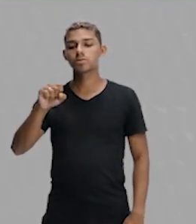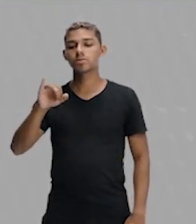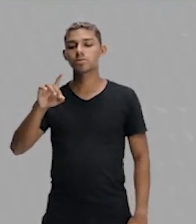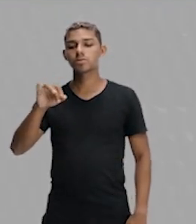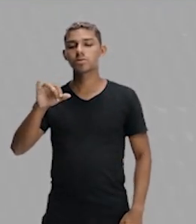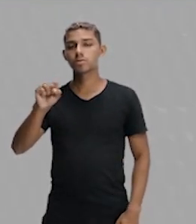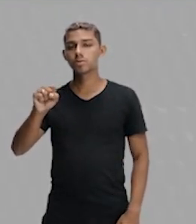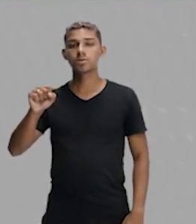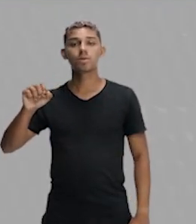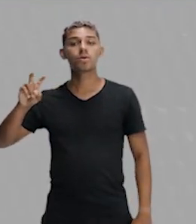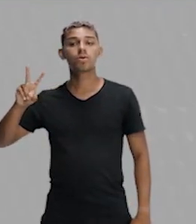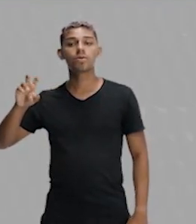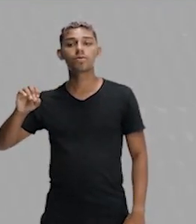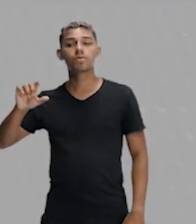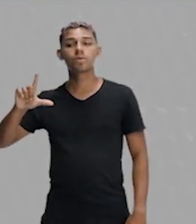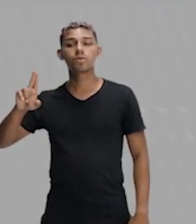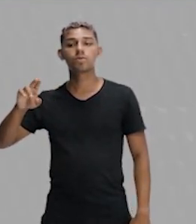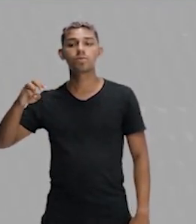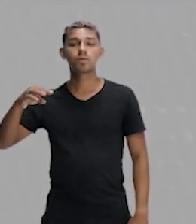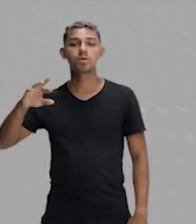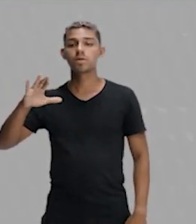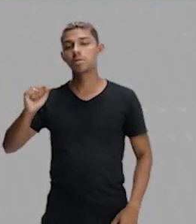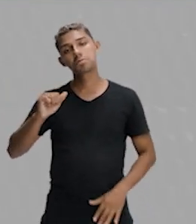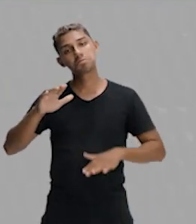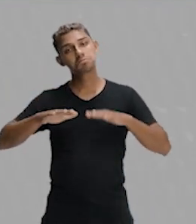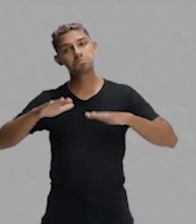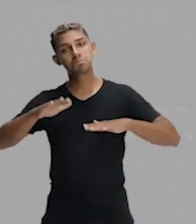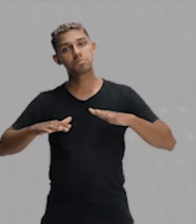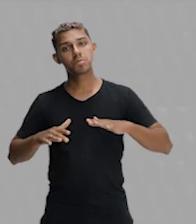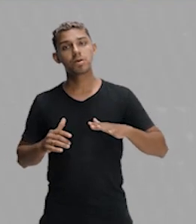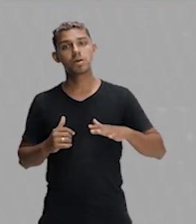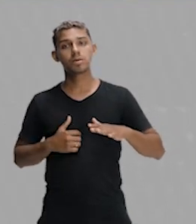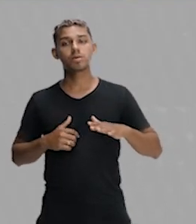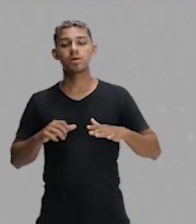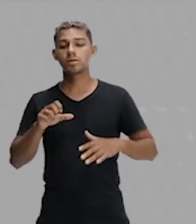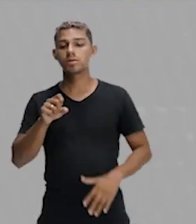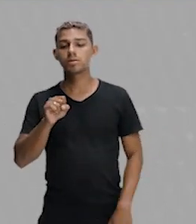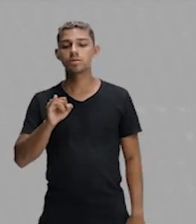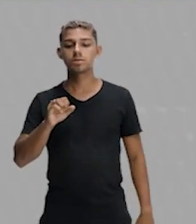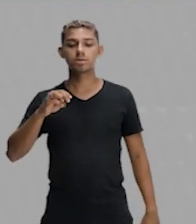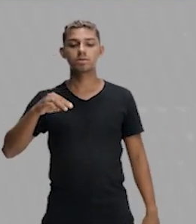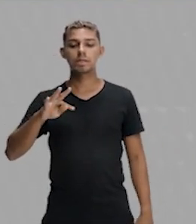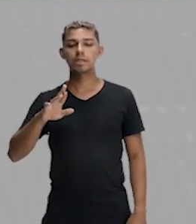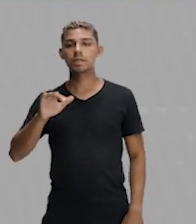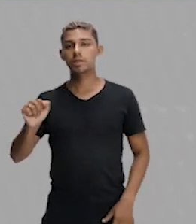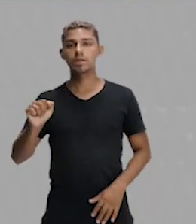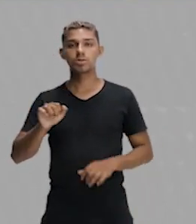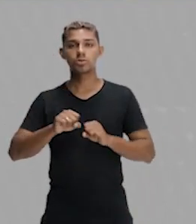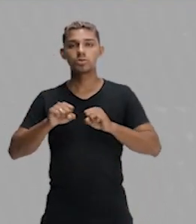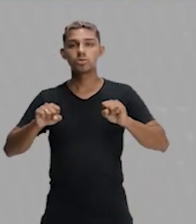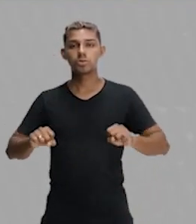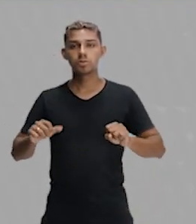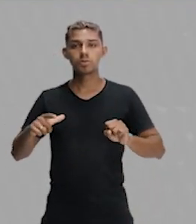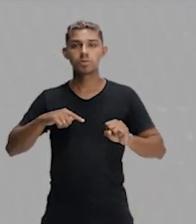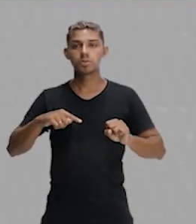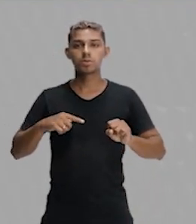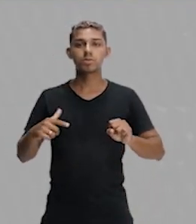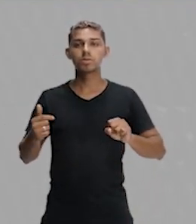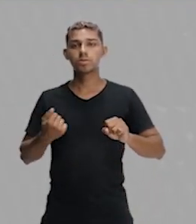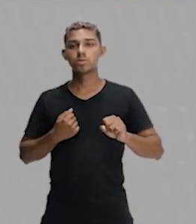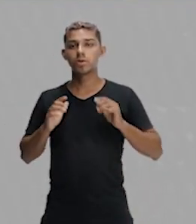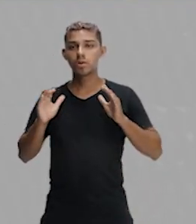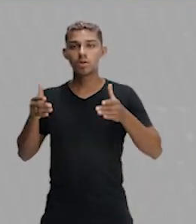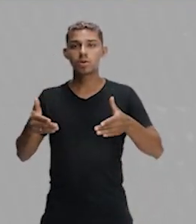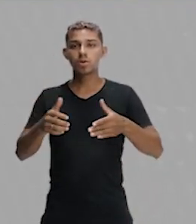representar essa densidade. Isso vai depender também da simetria do sistema que nós estamos trabalhando. Neste caso, nós estamos